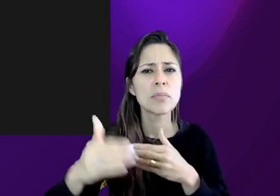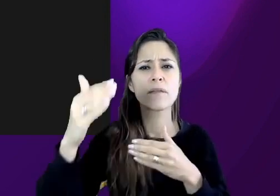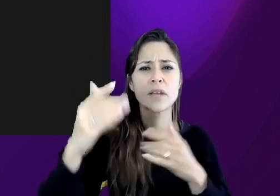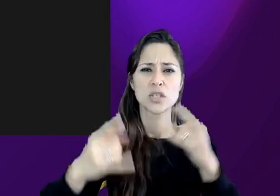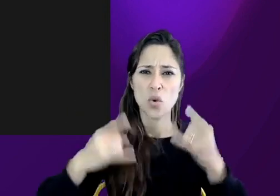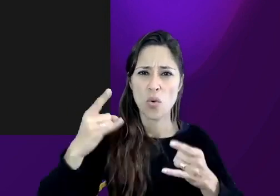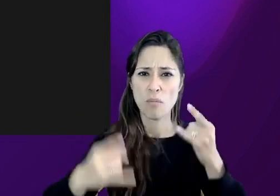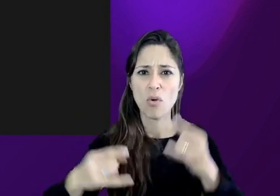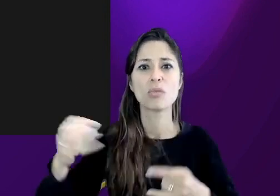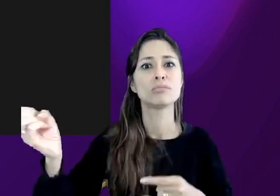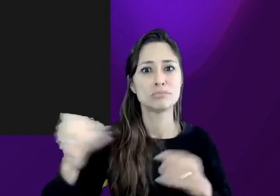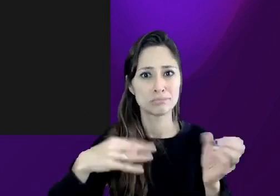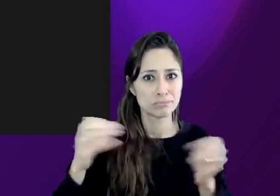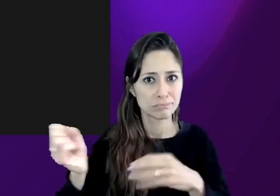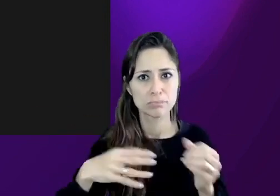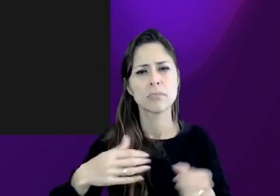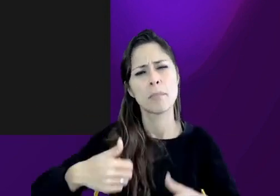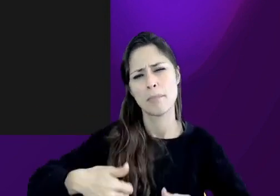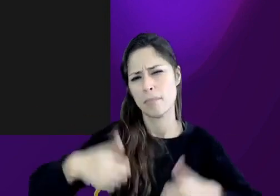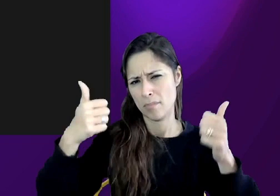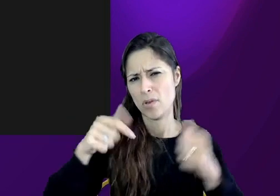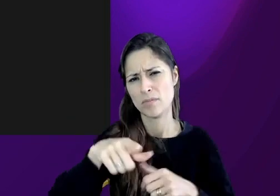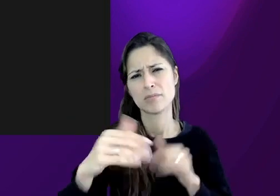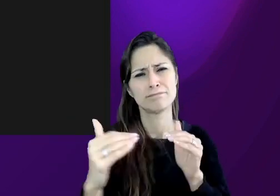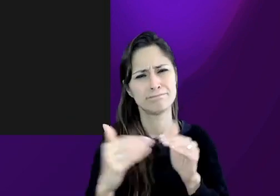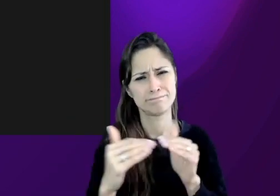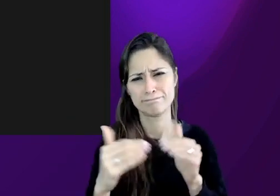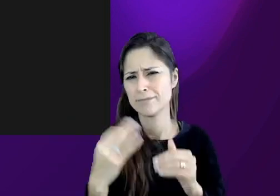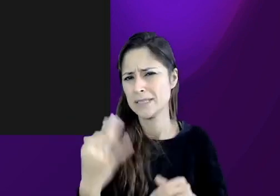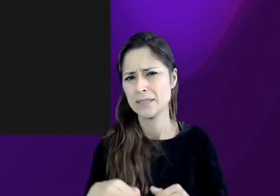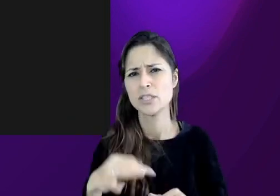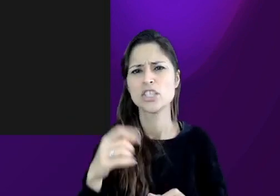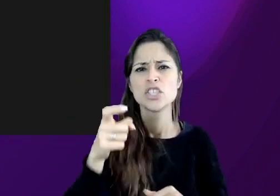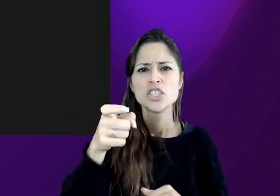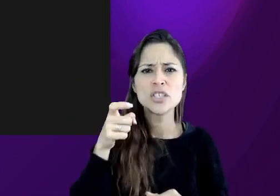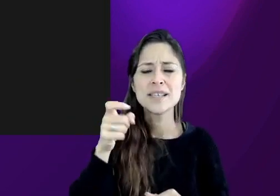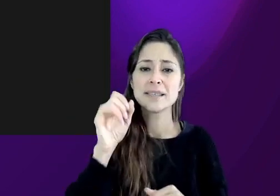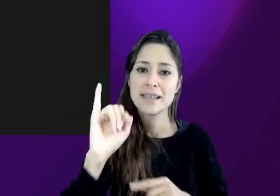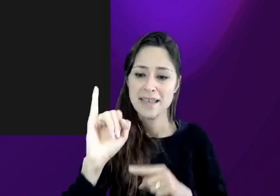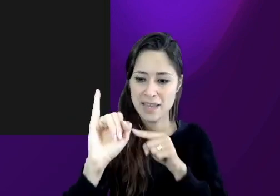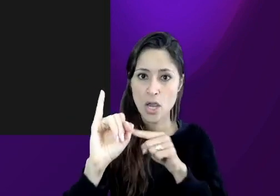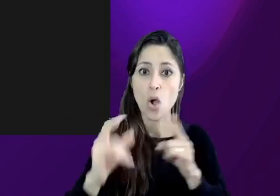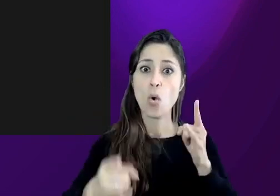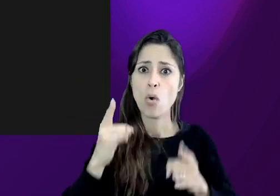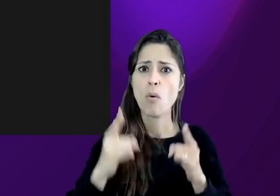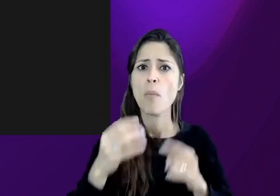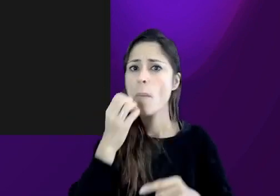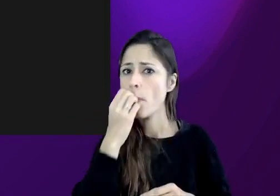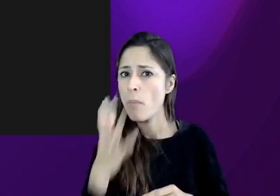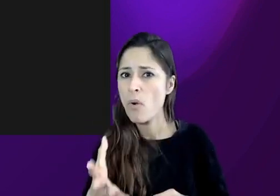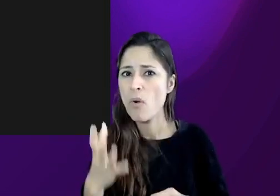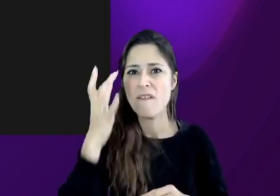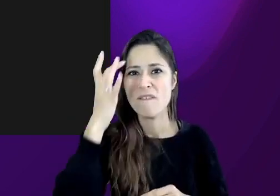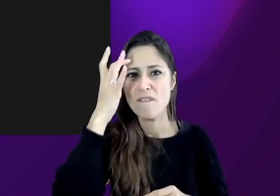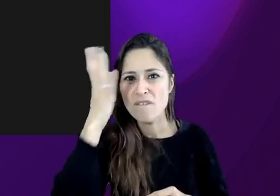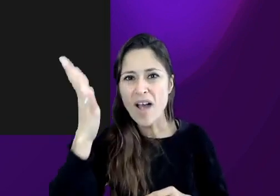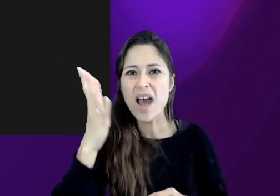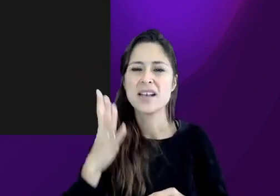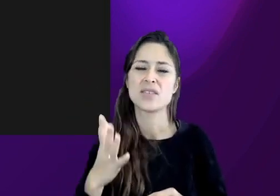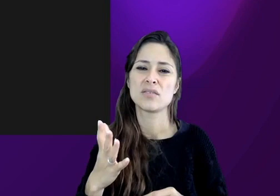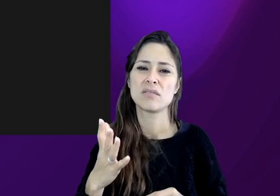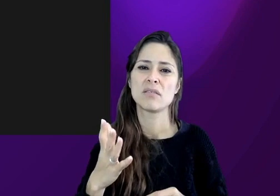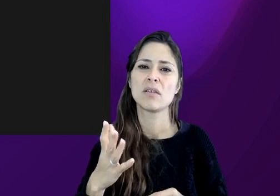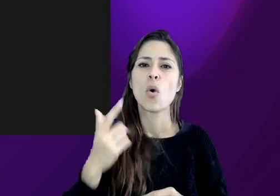vão ser melhores, se você tem toda a razão. O XI, por exemplo, é um robô muito mais rápido e fácil de docar do que